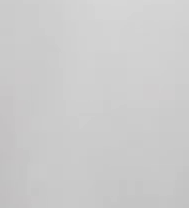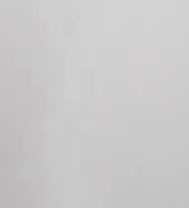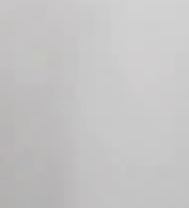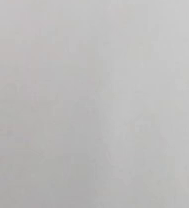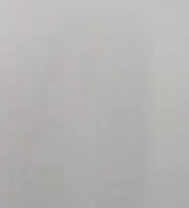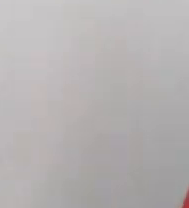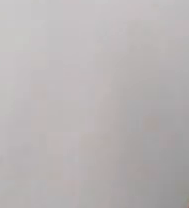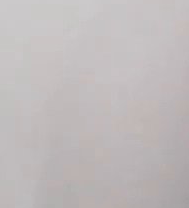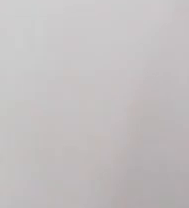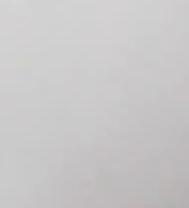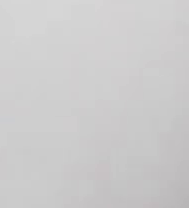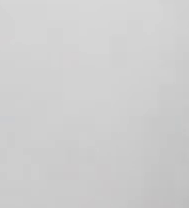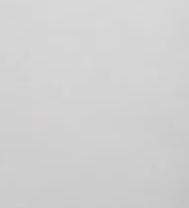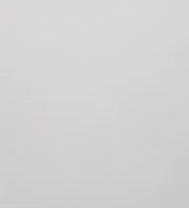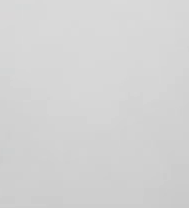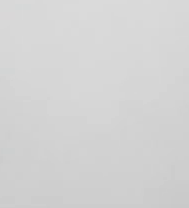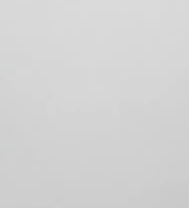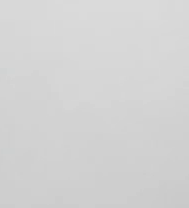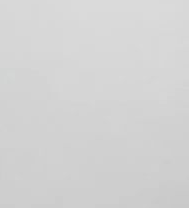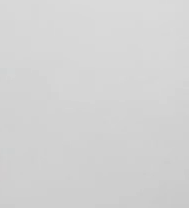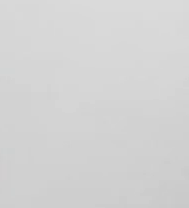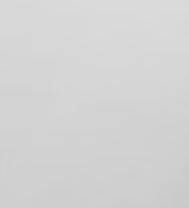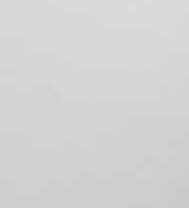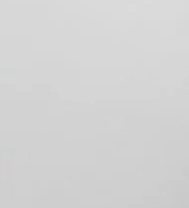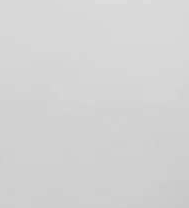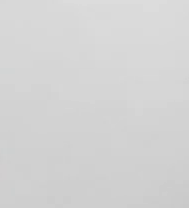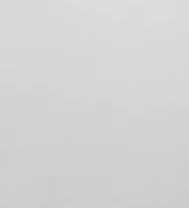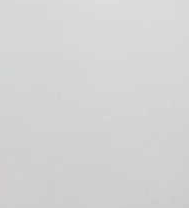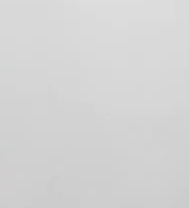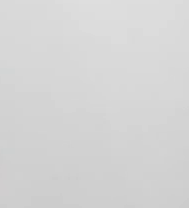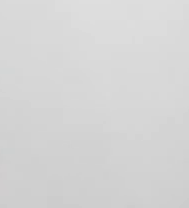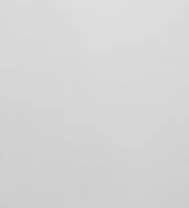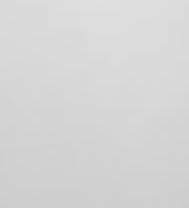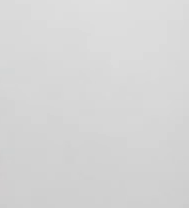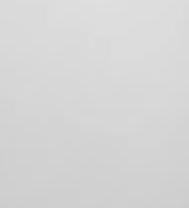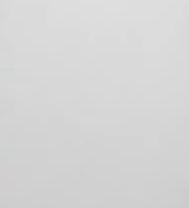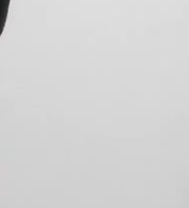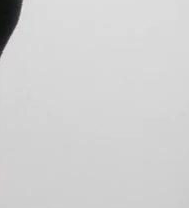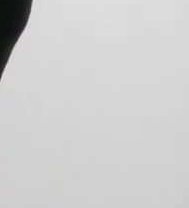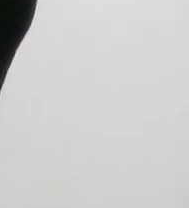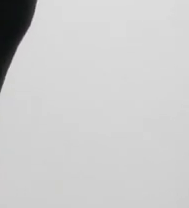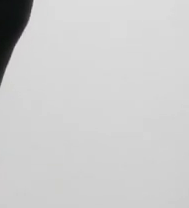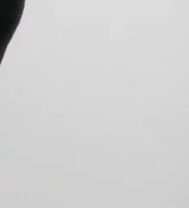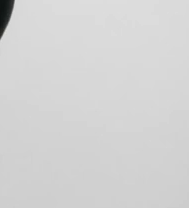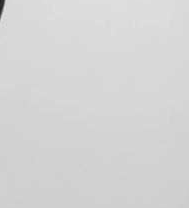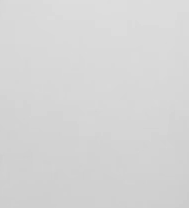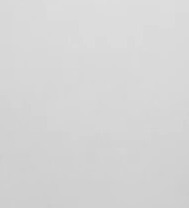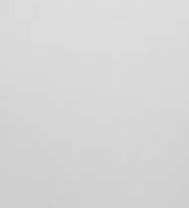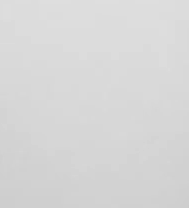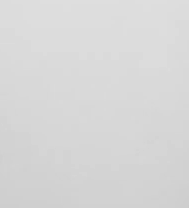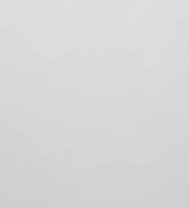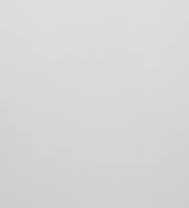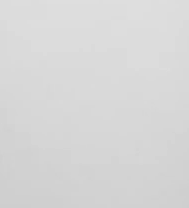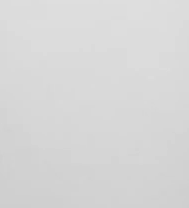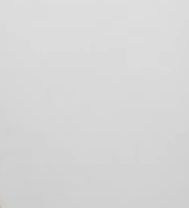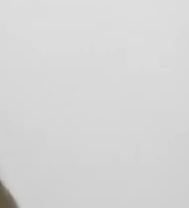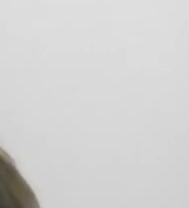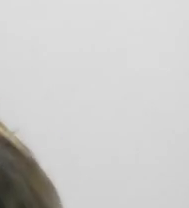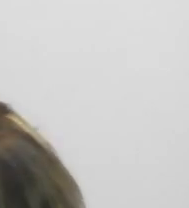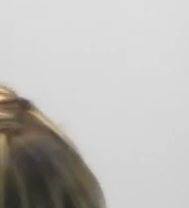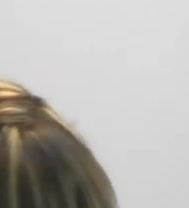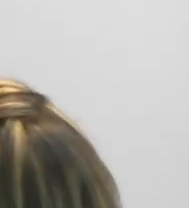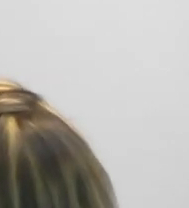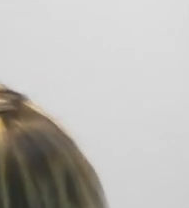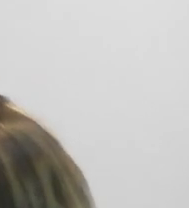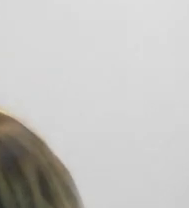discussão só Minha mãe só da só da do do do do plano de saúde tem que vir mais gente mesmo